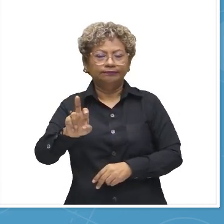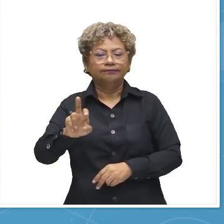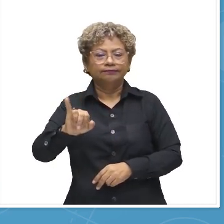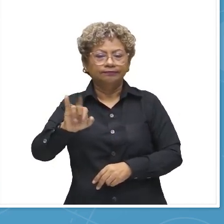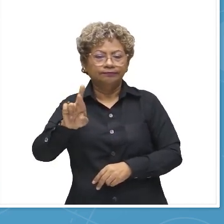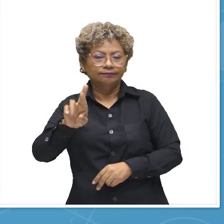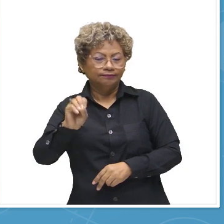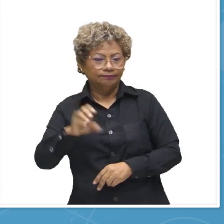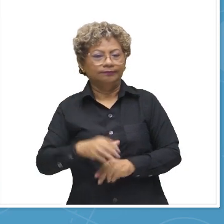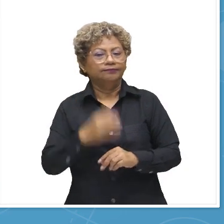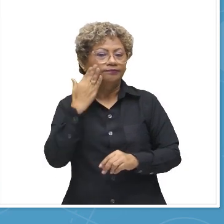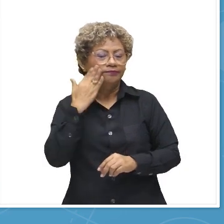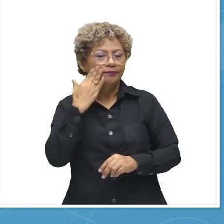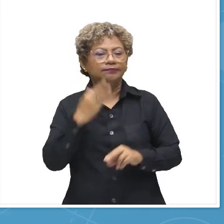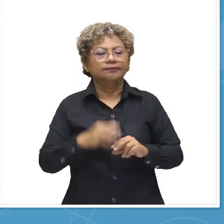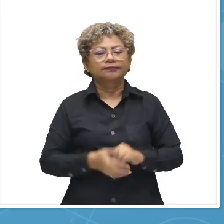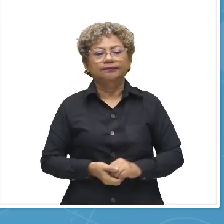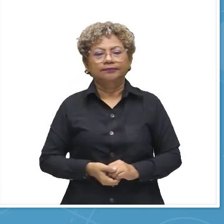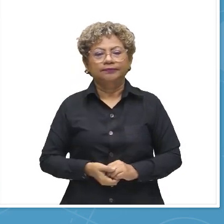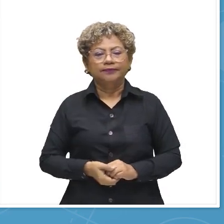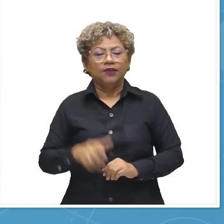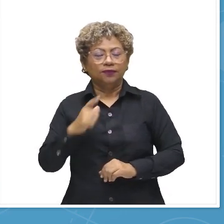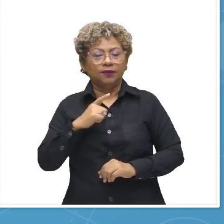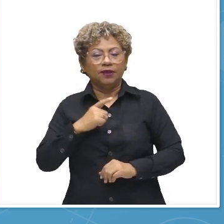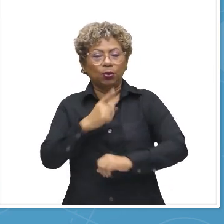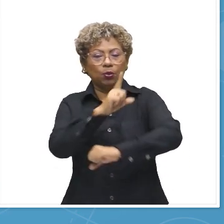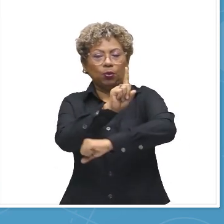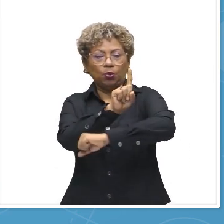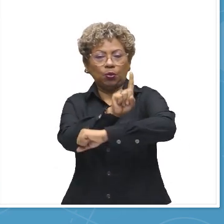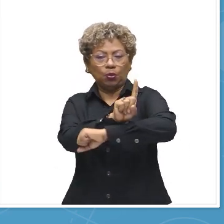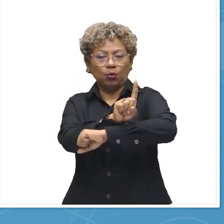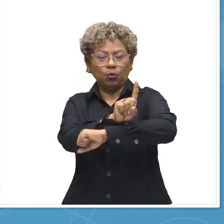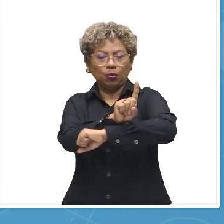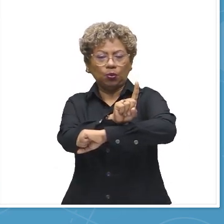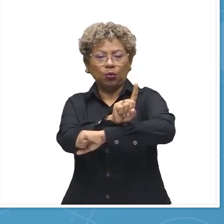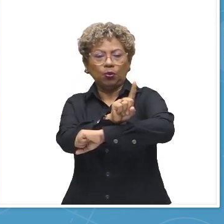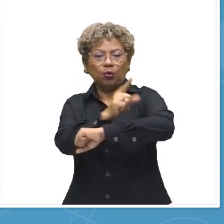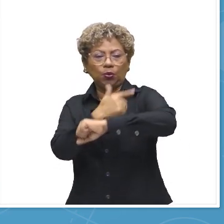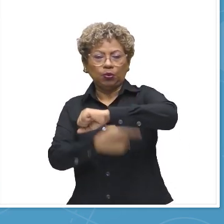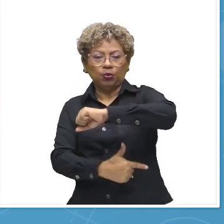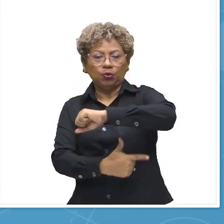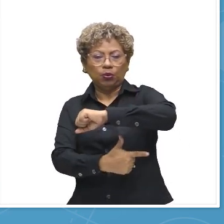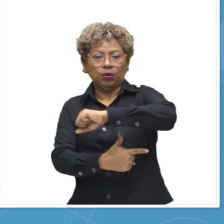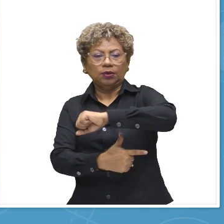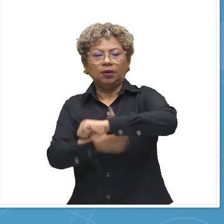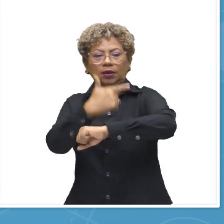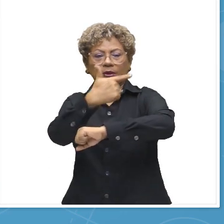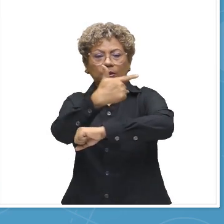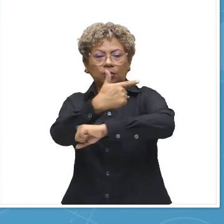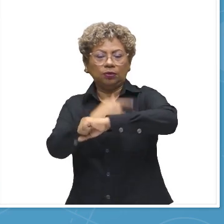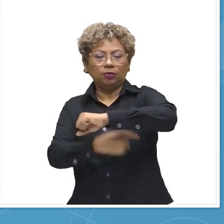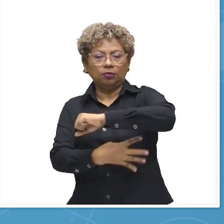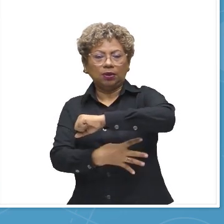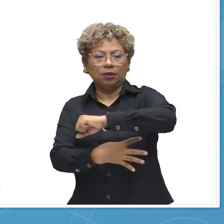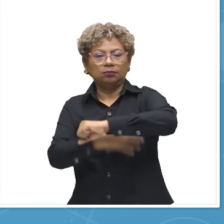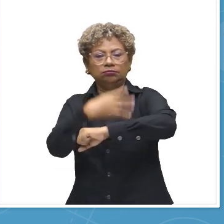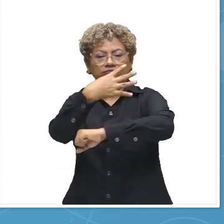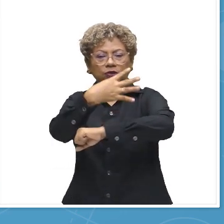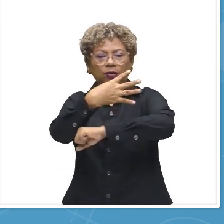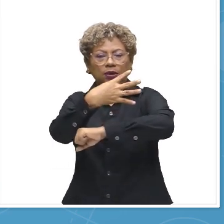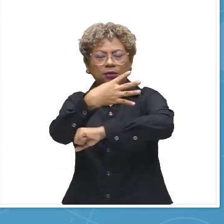numérica diferente. Então vejam que 1 sobre 2... 2 sobre 4 e